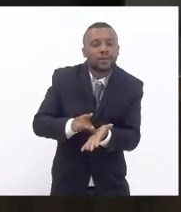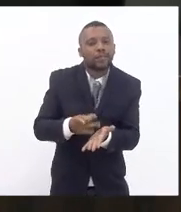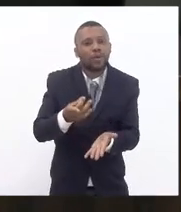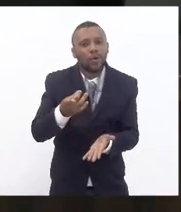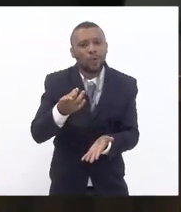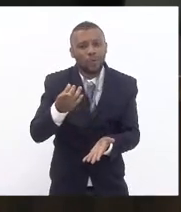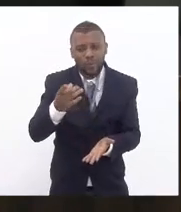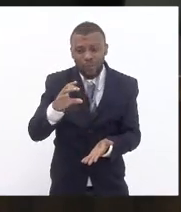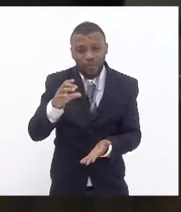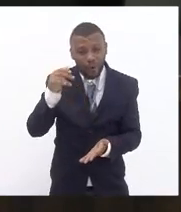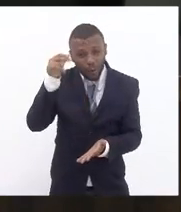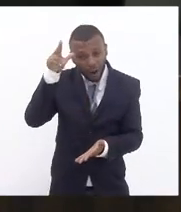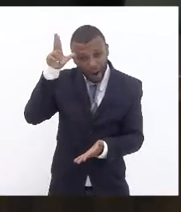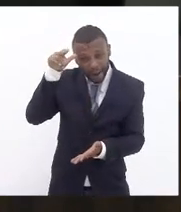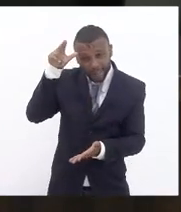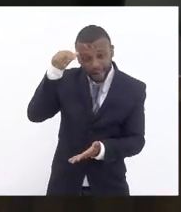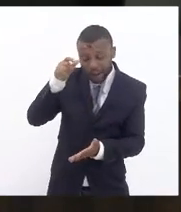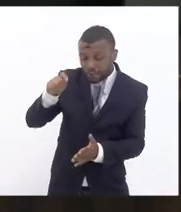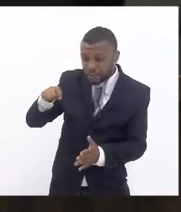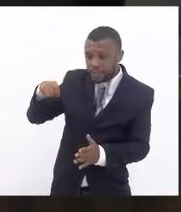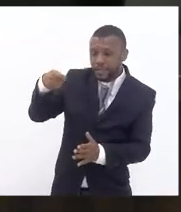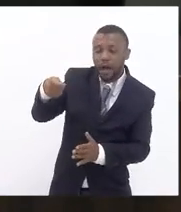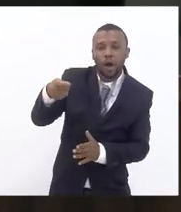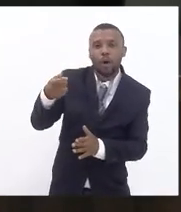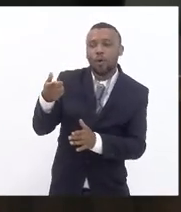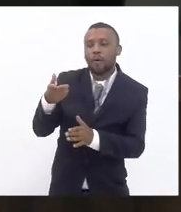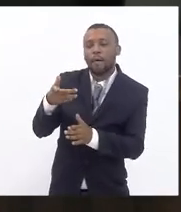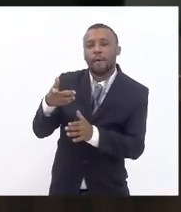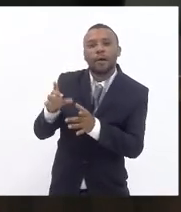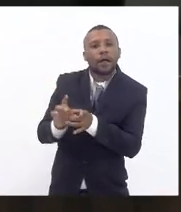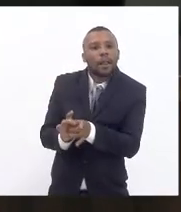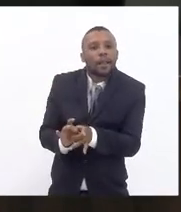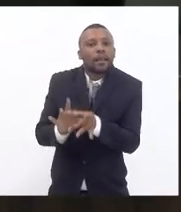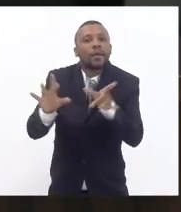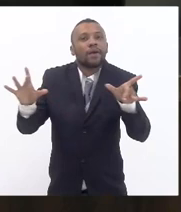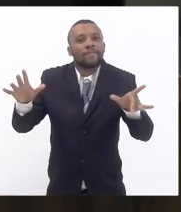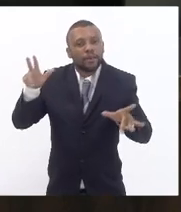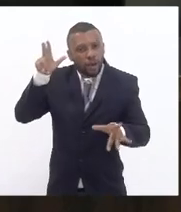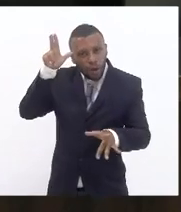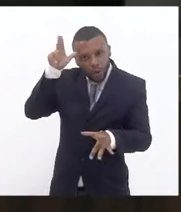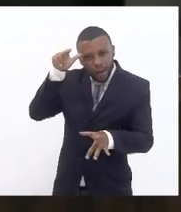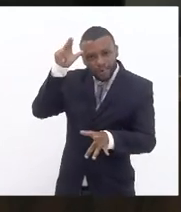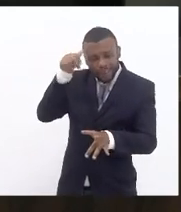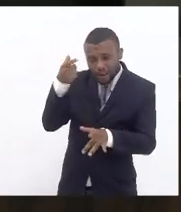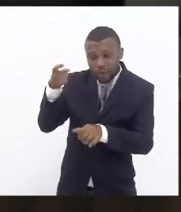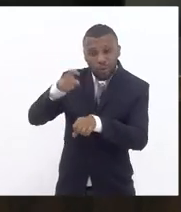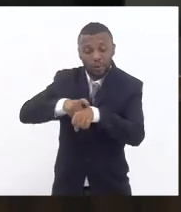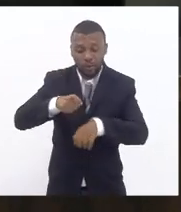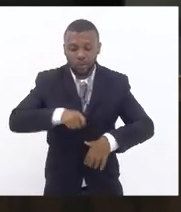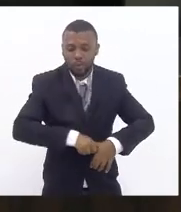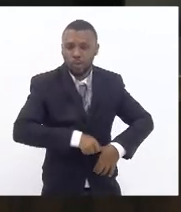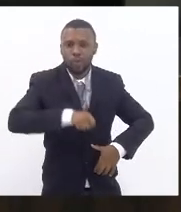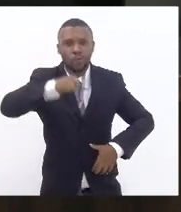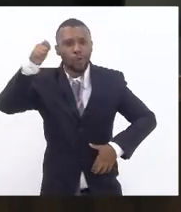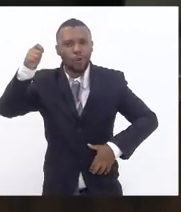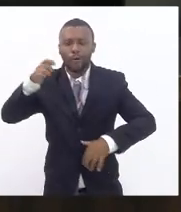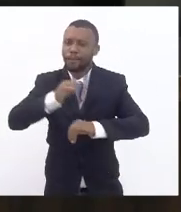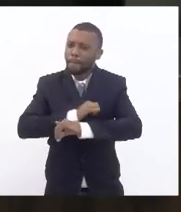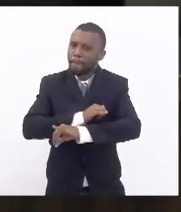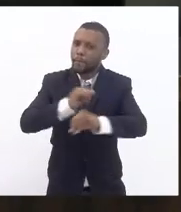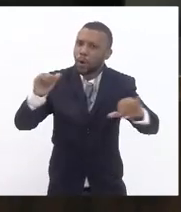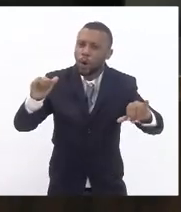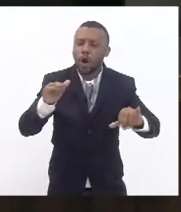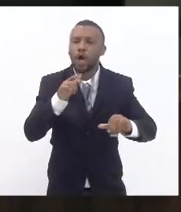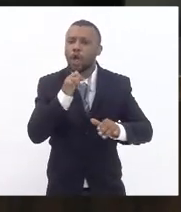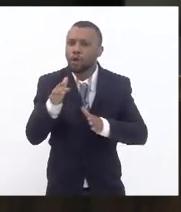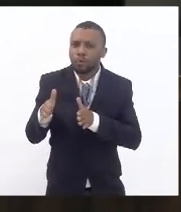Sem Fronteiras. Foi o cavalo... Dizem que é o cavalo que, quando Dom Pedro fez o anúncio, estava às margens do Ipiranga,